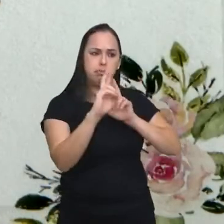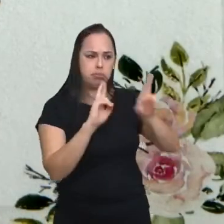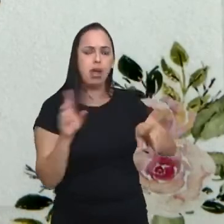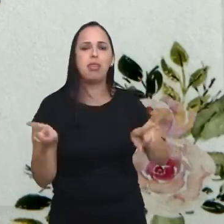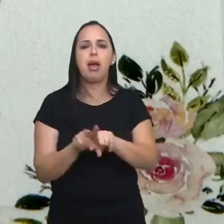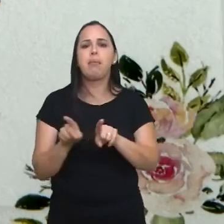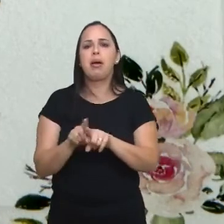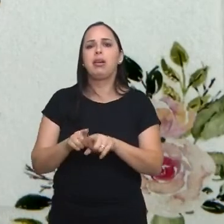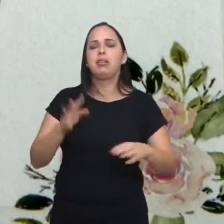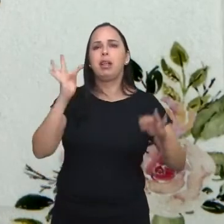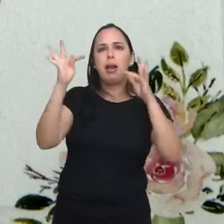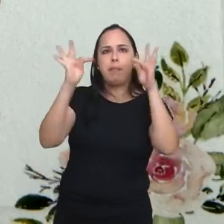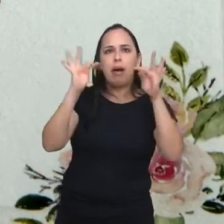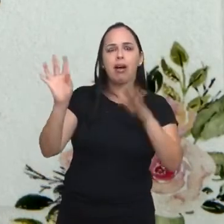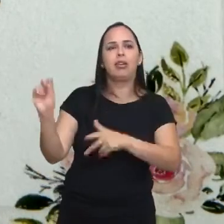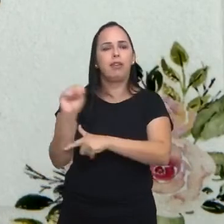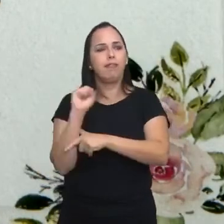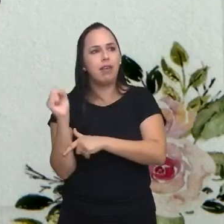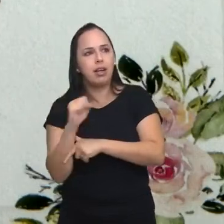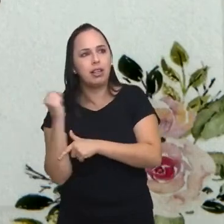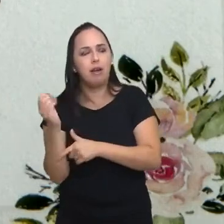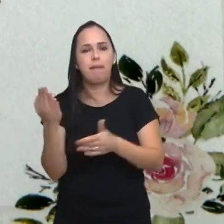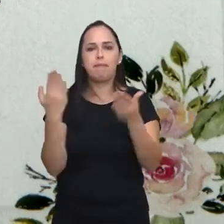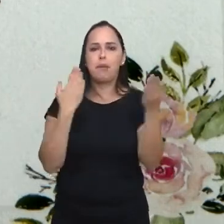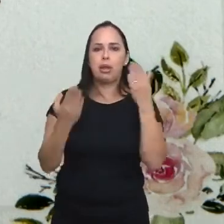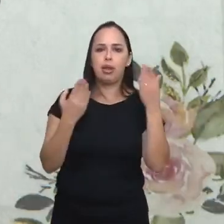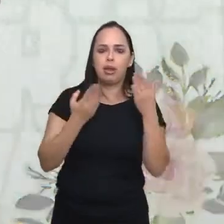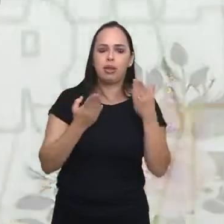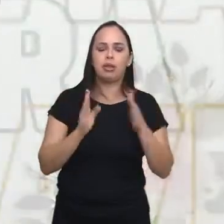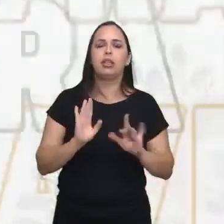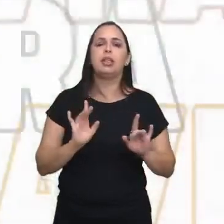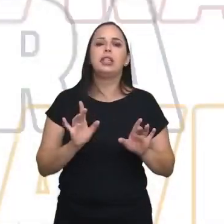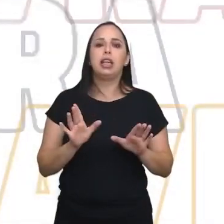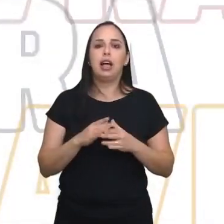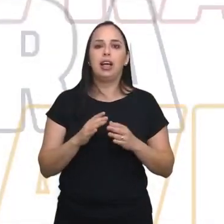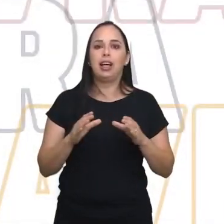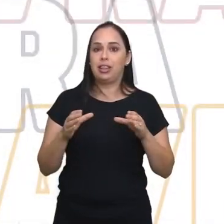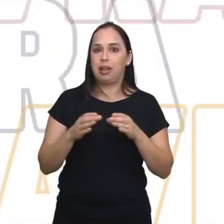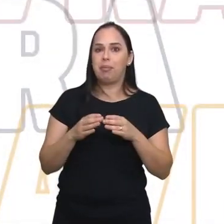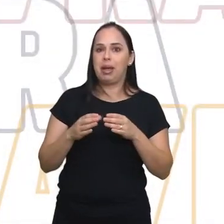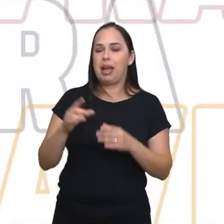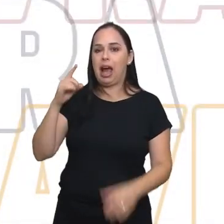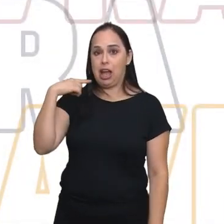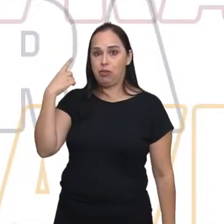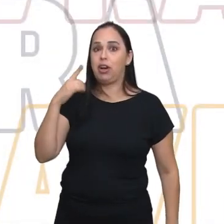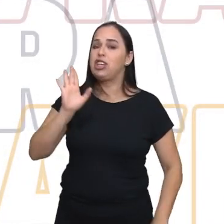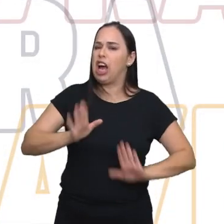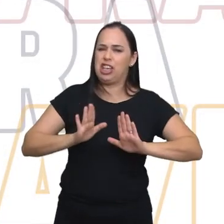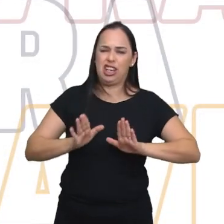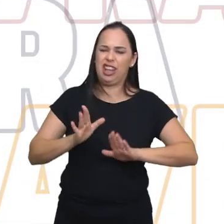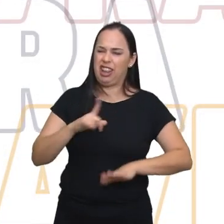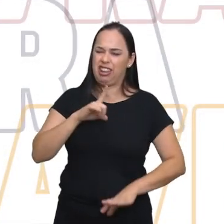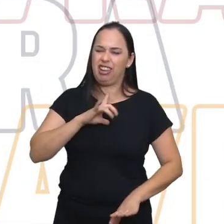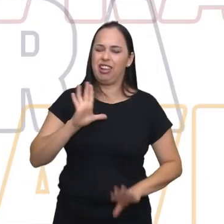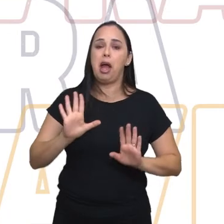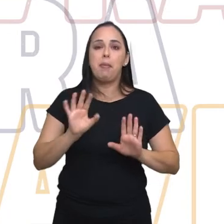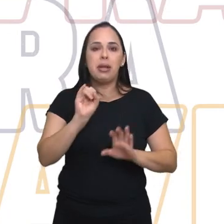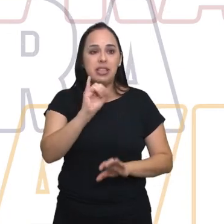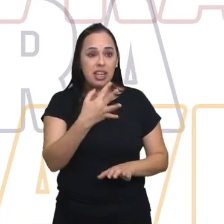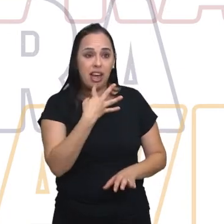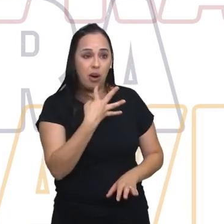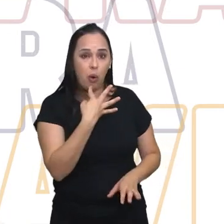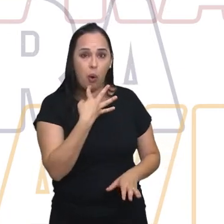Psicólogos, terapeutas, fisioterapeutas, nós temos já no nosso quadro advogado, então a gente não precisa de um advogado, mas